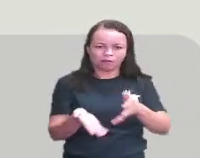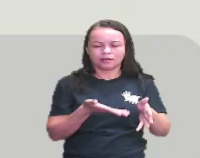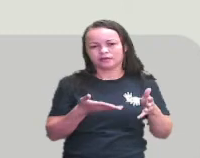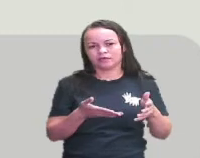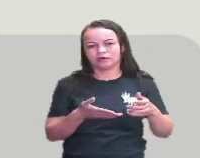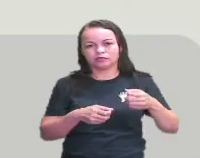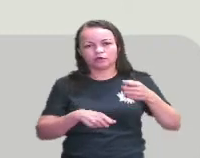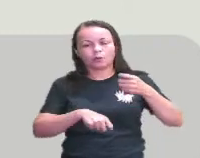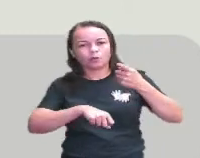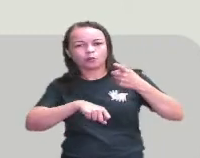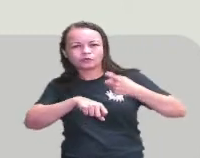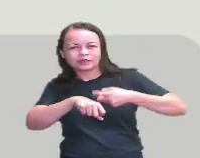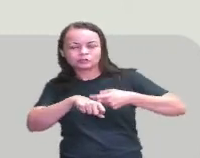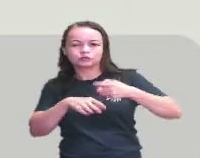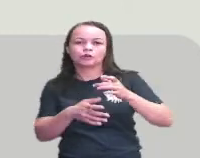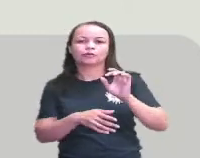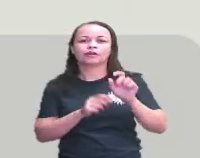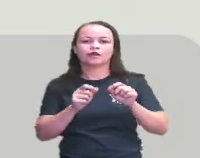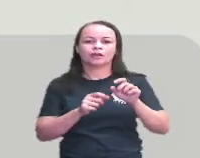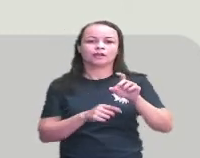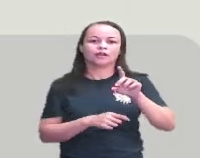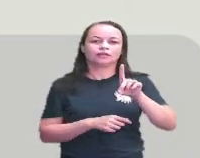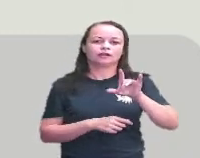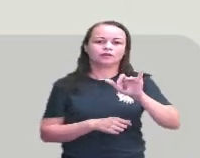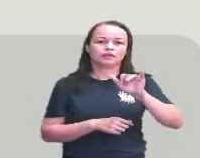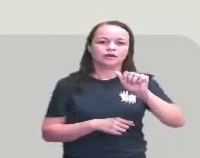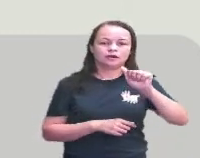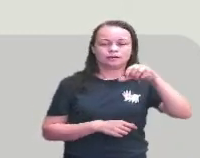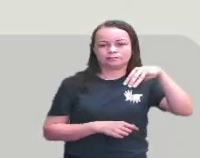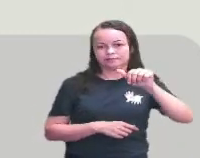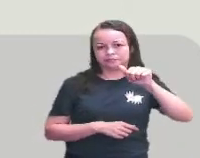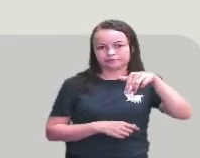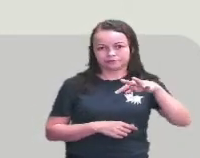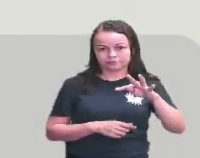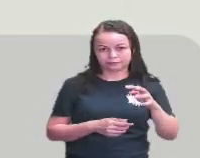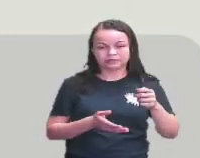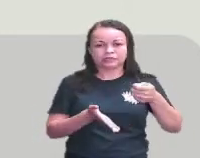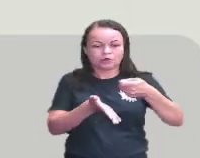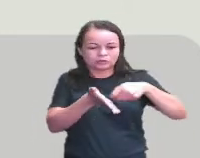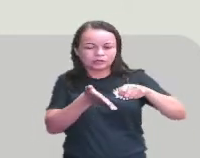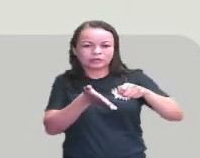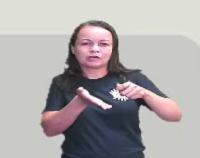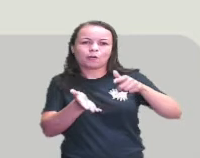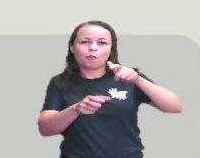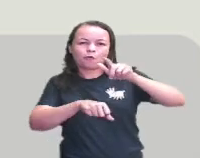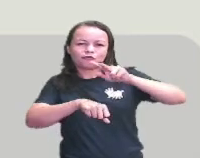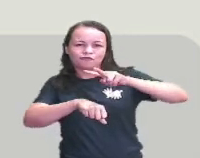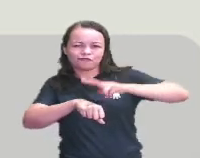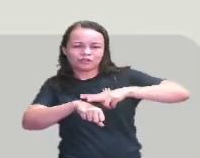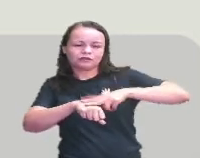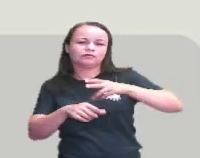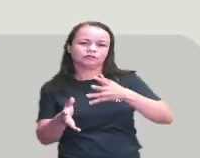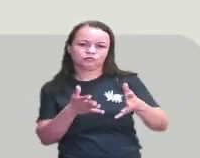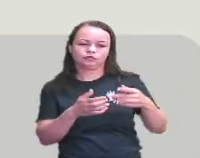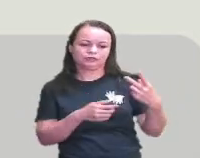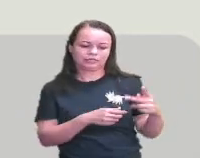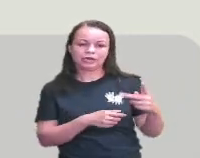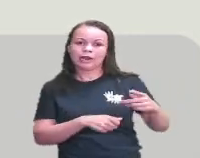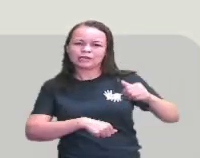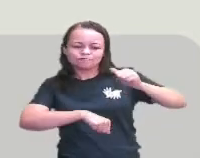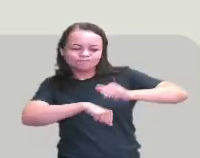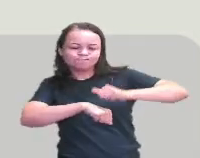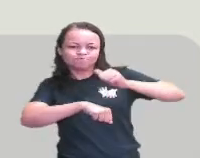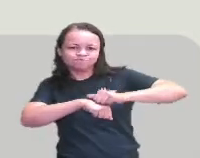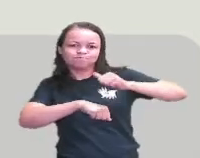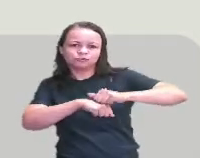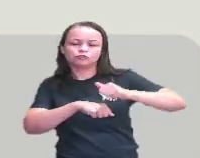se conhece é o diamante, usado para cortar e riscar materiais como vidro. O diamante é a substância mais dura